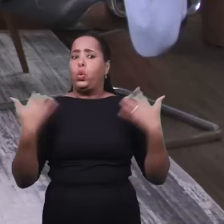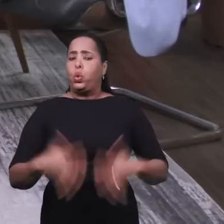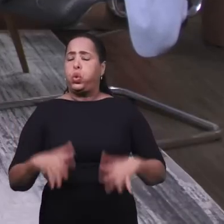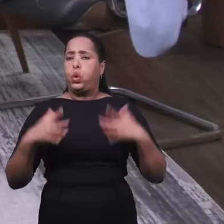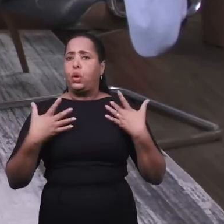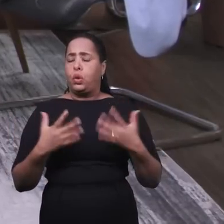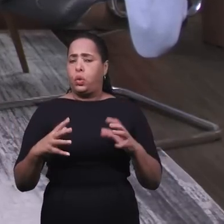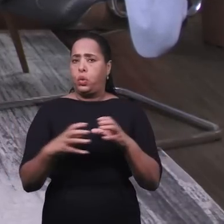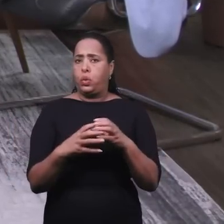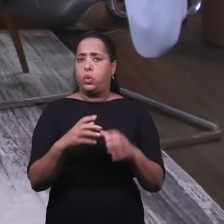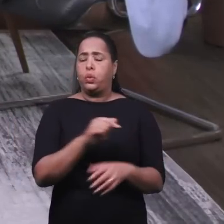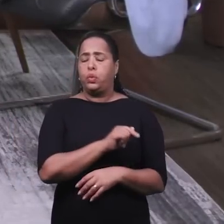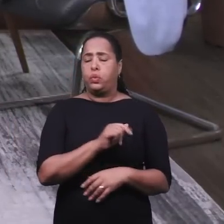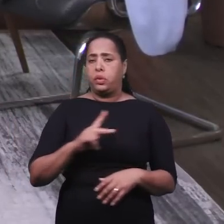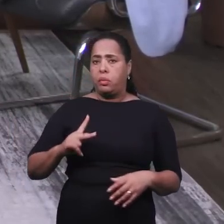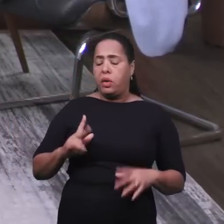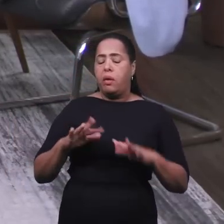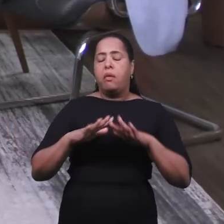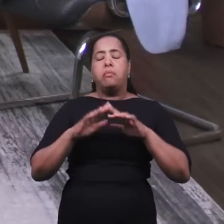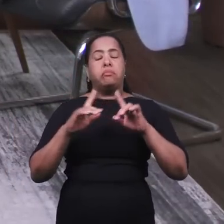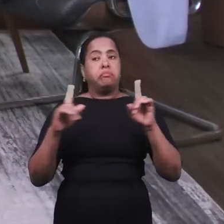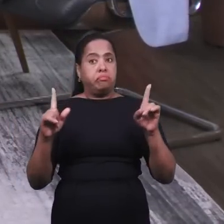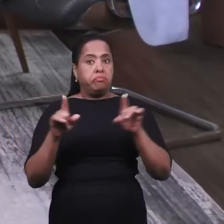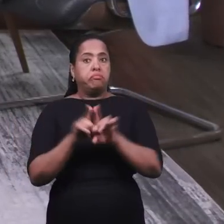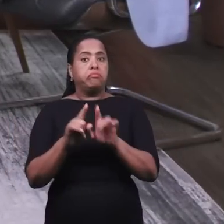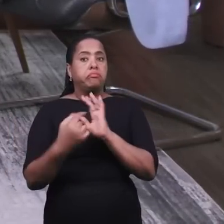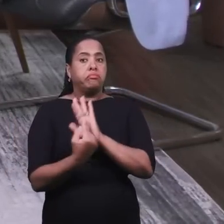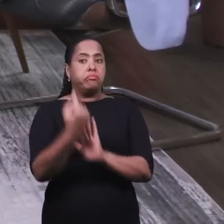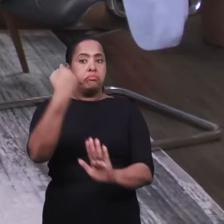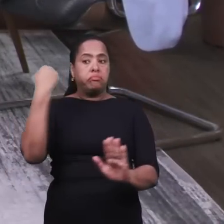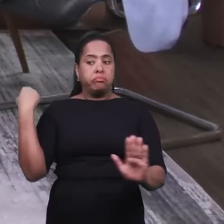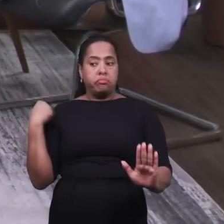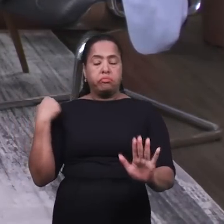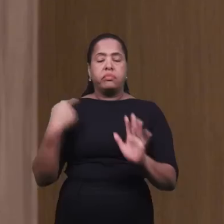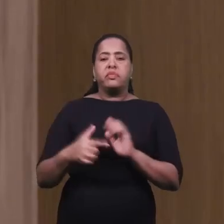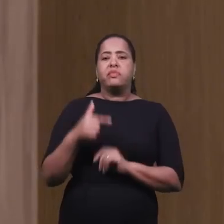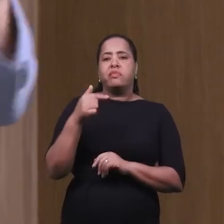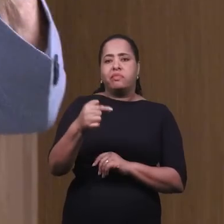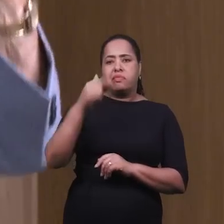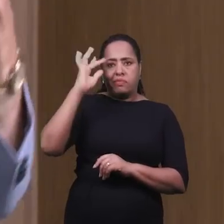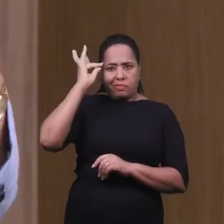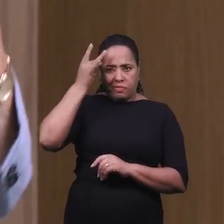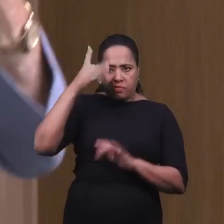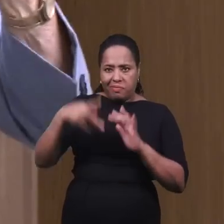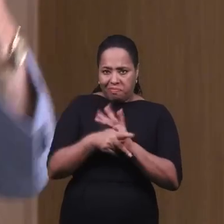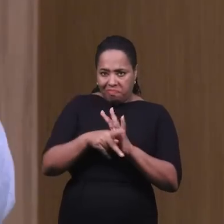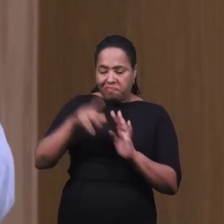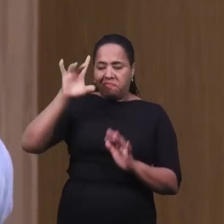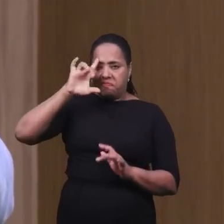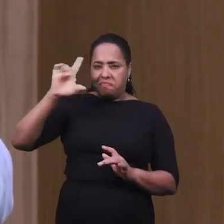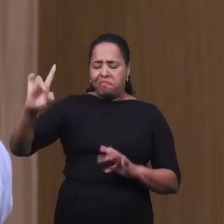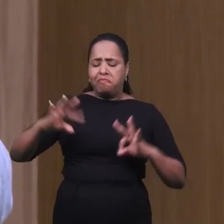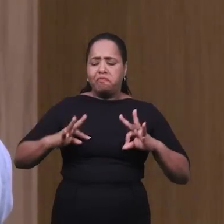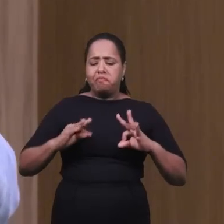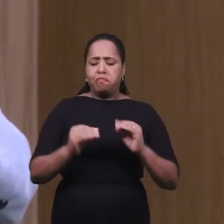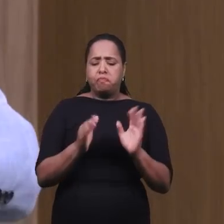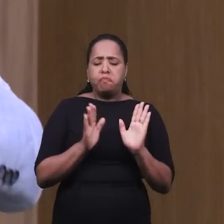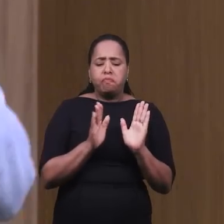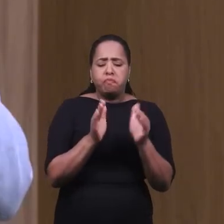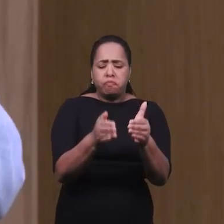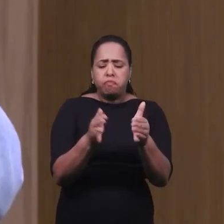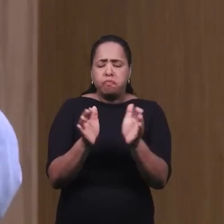custava caro para os apóstolos. Mas, ao mesmo tempo, voltando aqui, os 7 Espíritos de Deus, quer